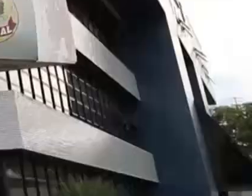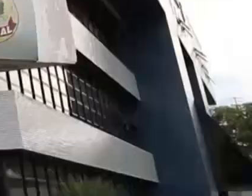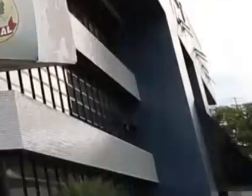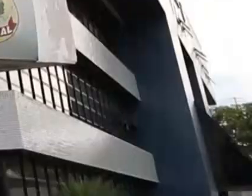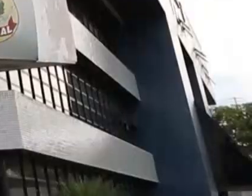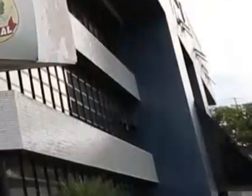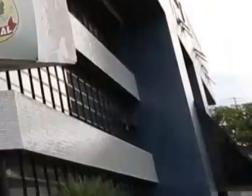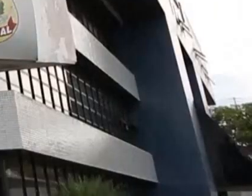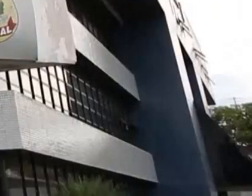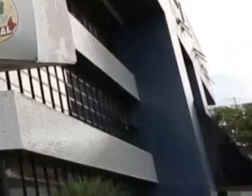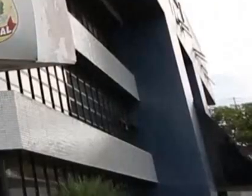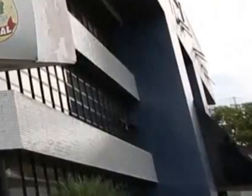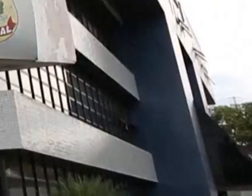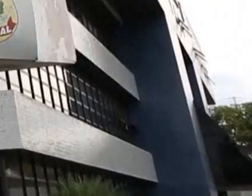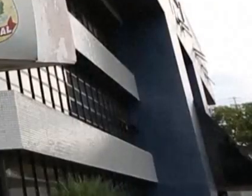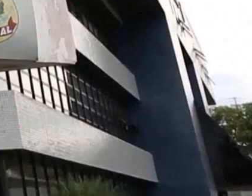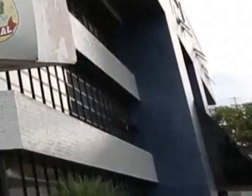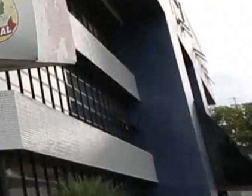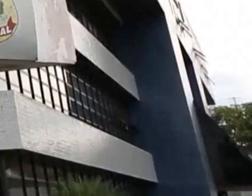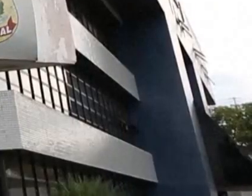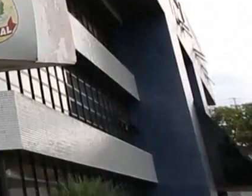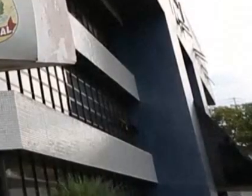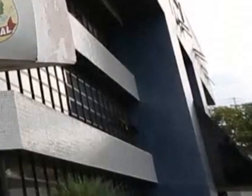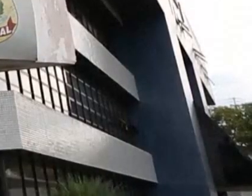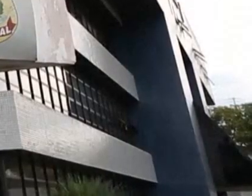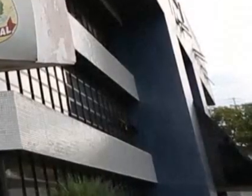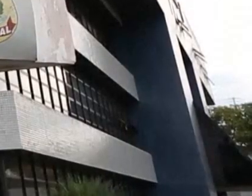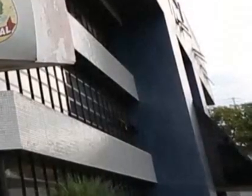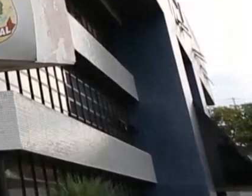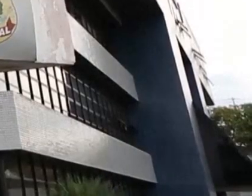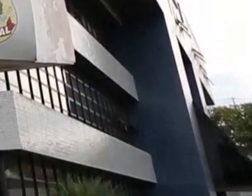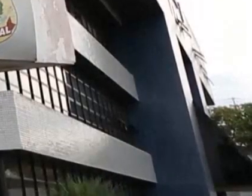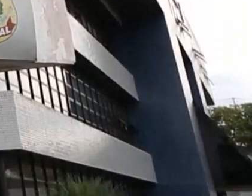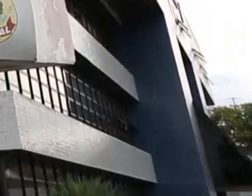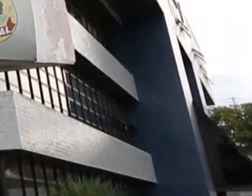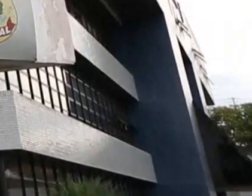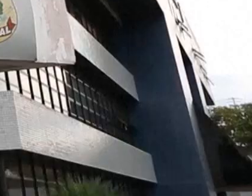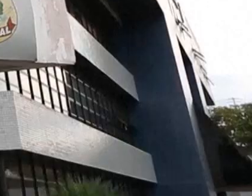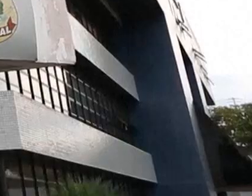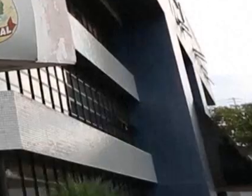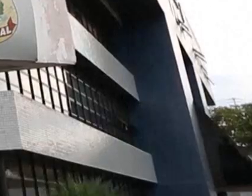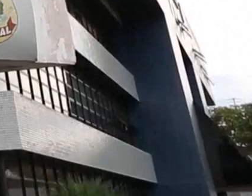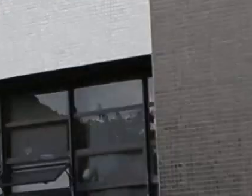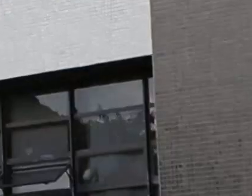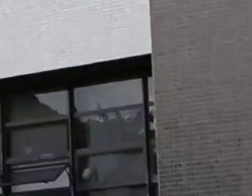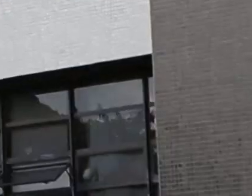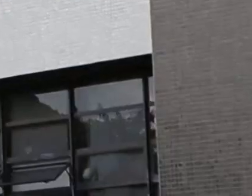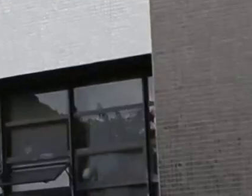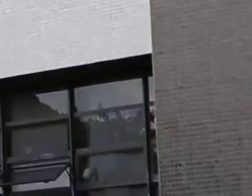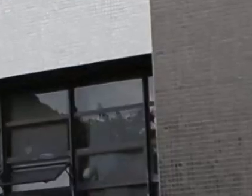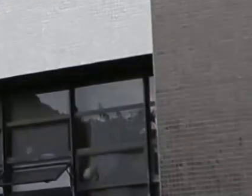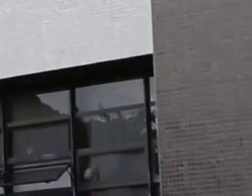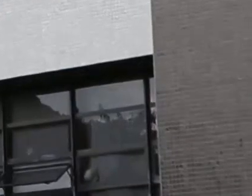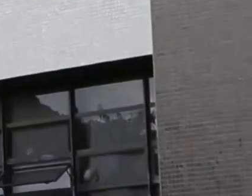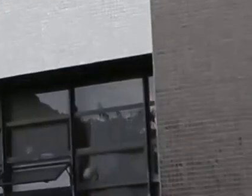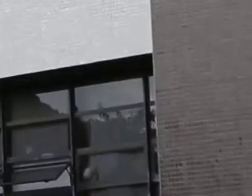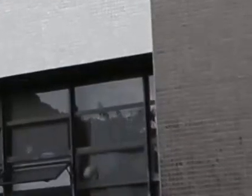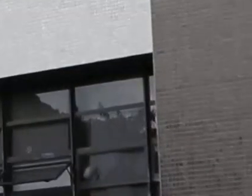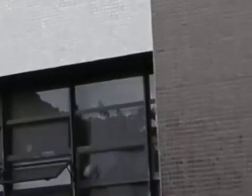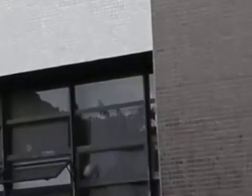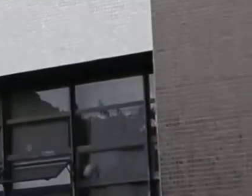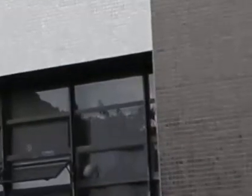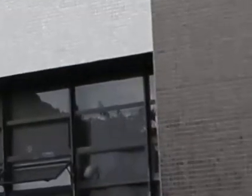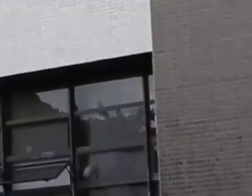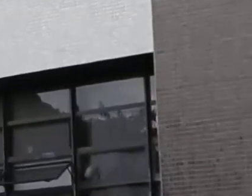e o que é pior essa operação foi desencadeada quando o ouro era um Ministro da Justiça ou seja sob